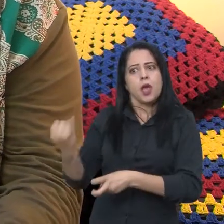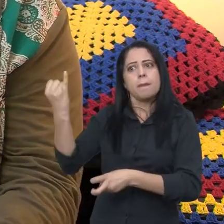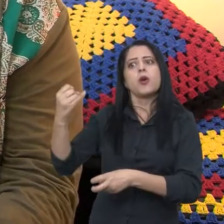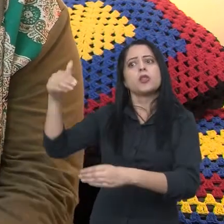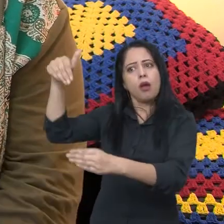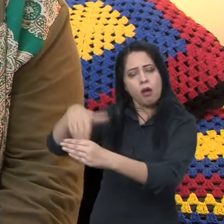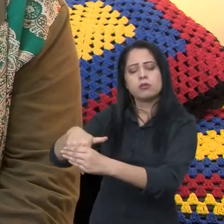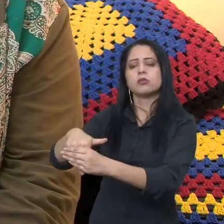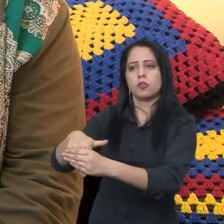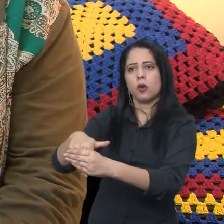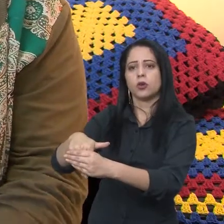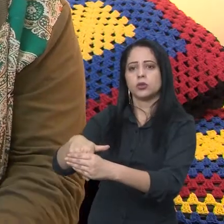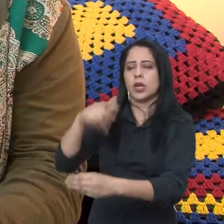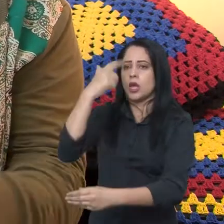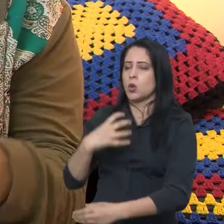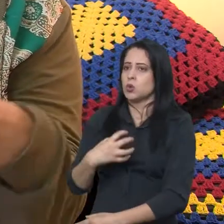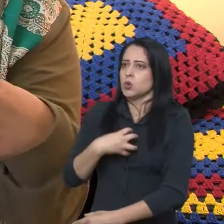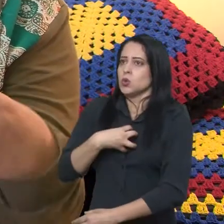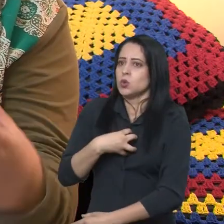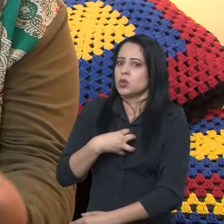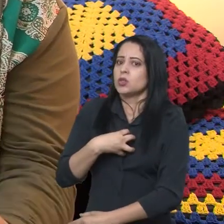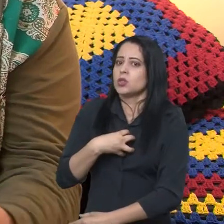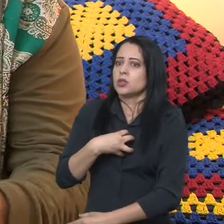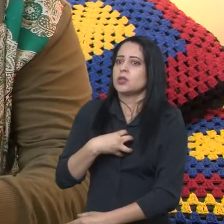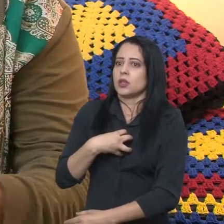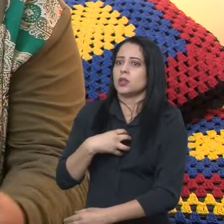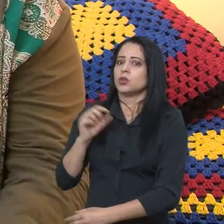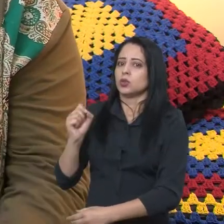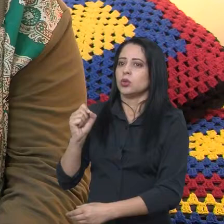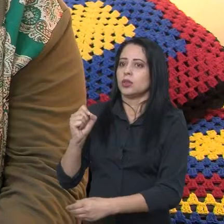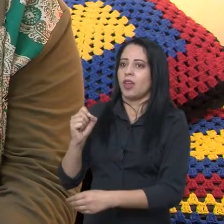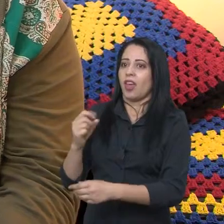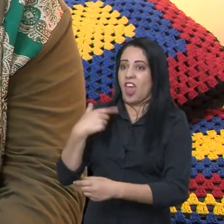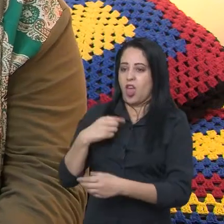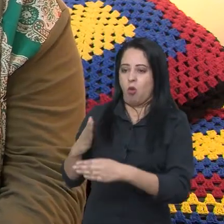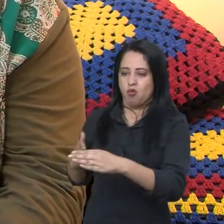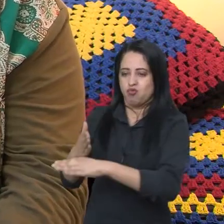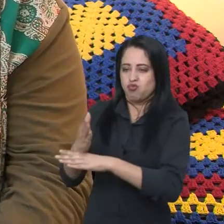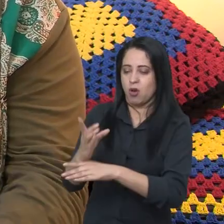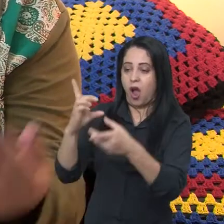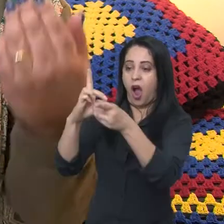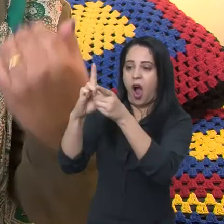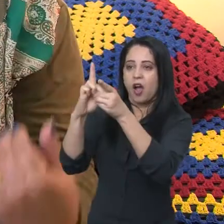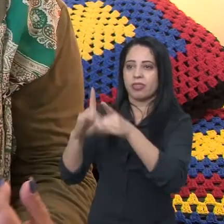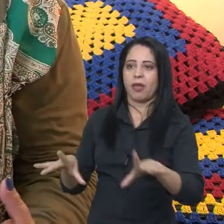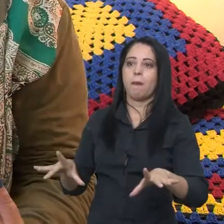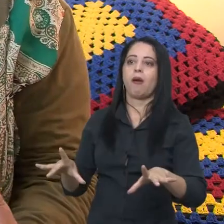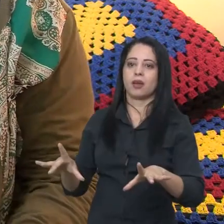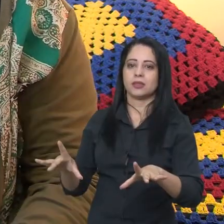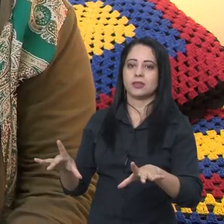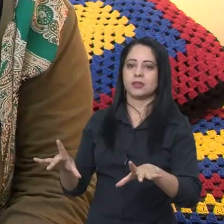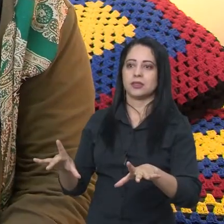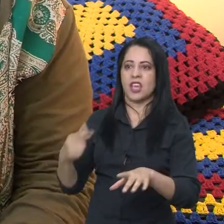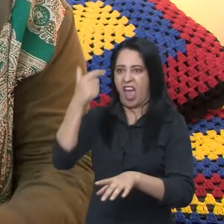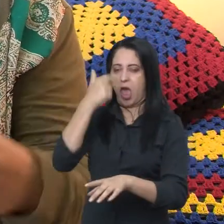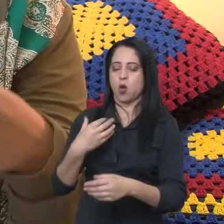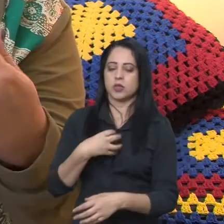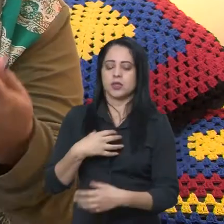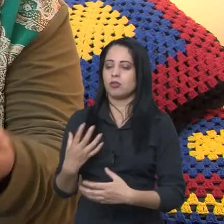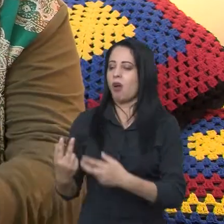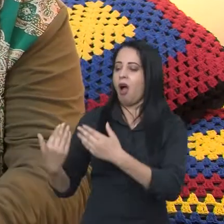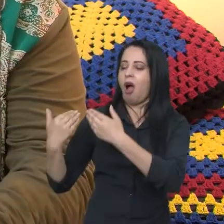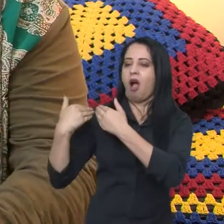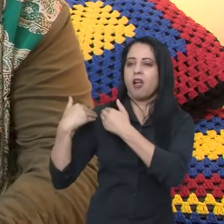votar, né? Eu me sinto hoje mais parte do processo democrático do que eu me sentia antes, né? Então, eu me